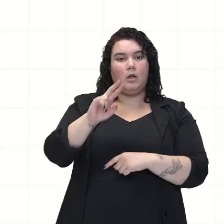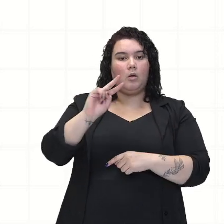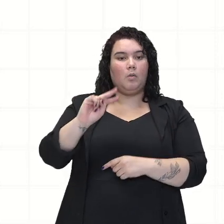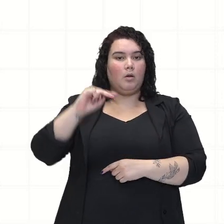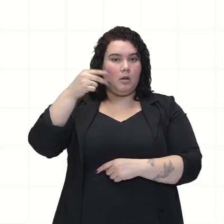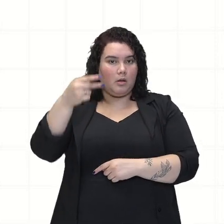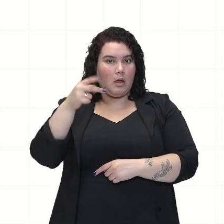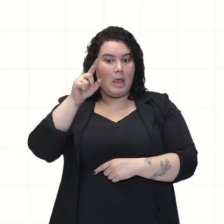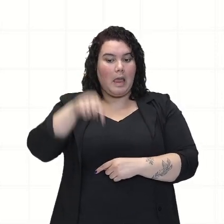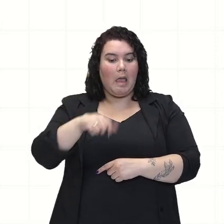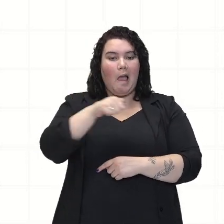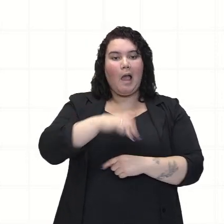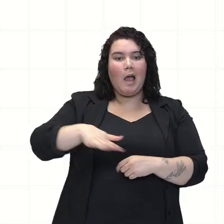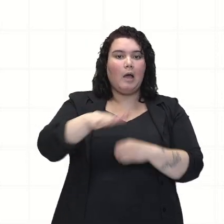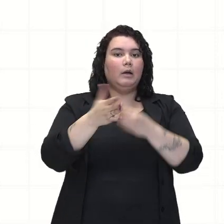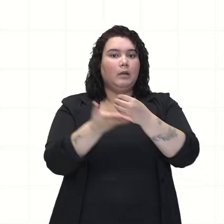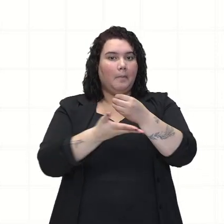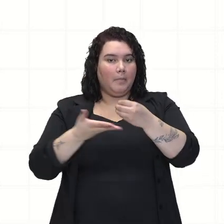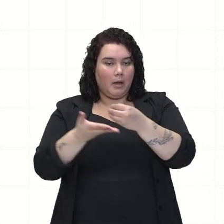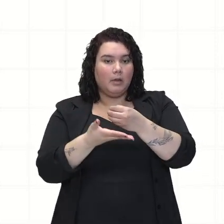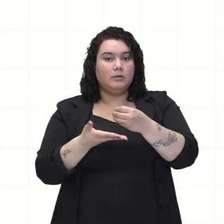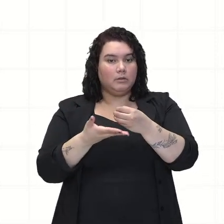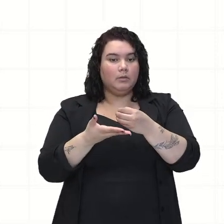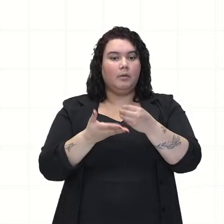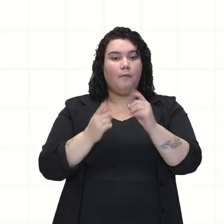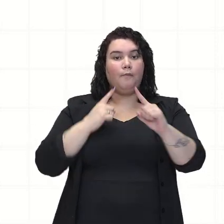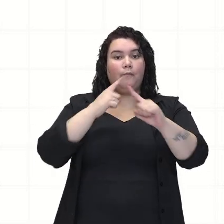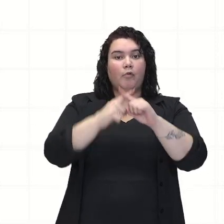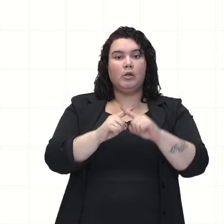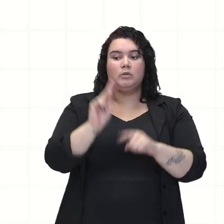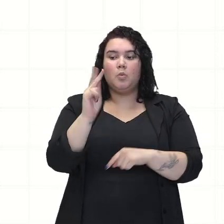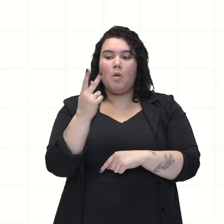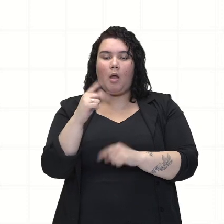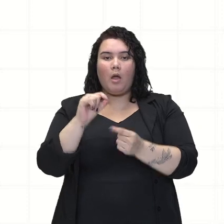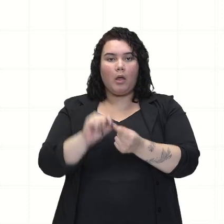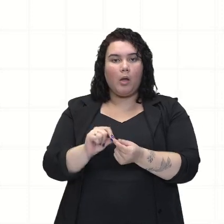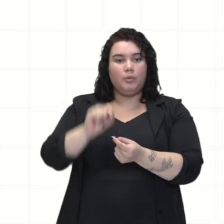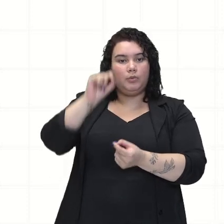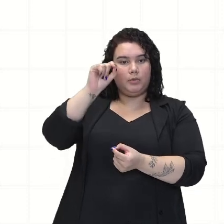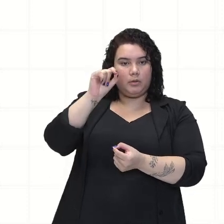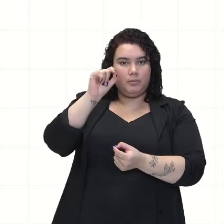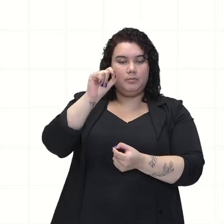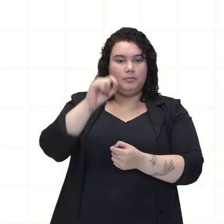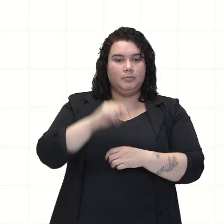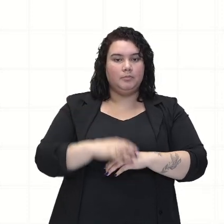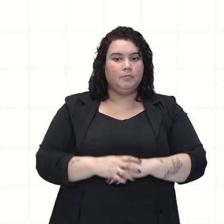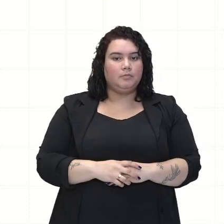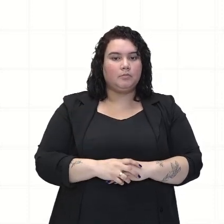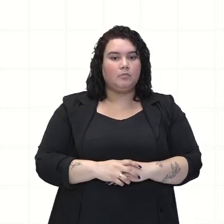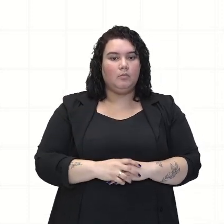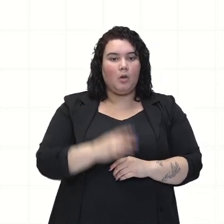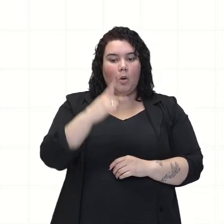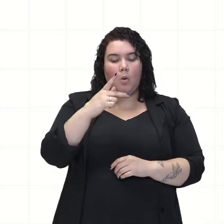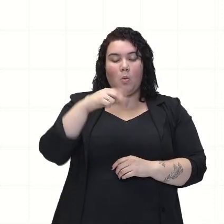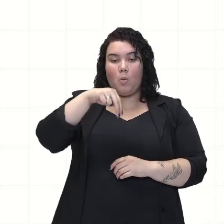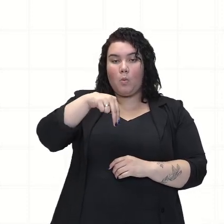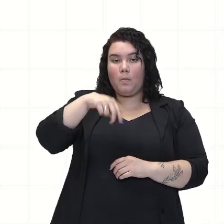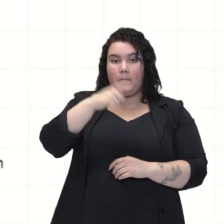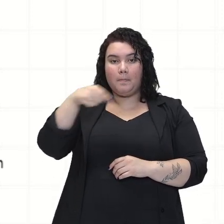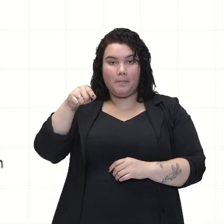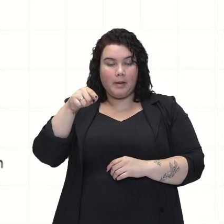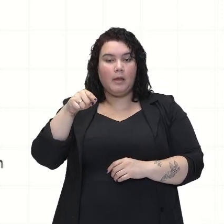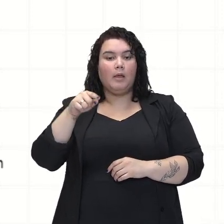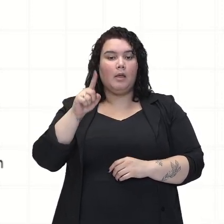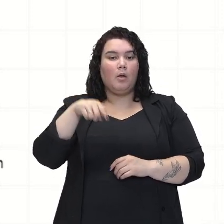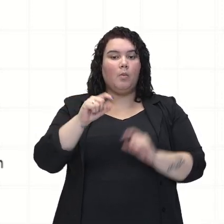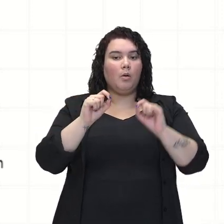é a área da base, né? Vezes a altura. Tá? O π está dizendo aqui, ó,